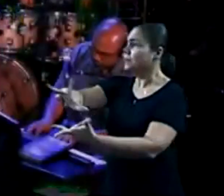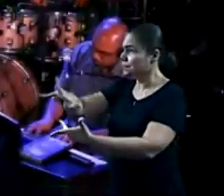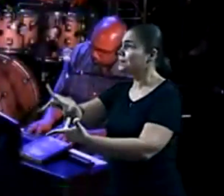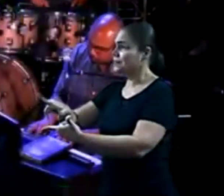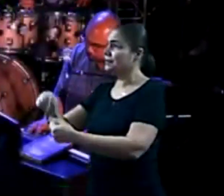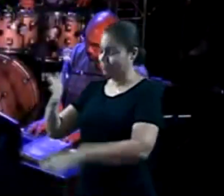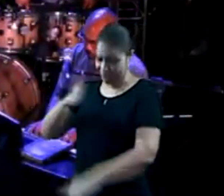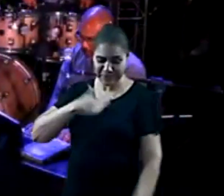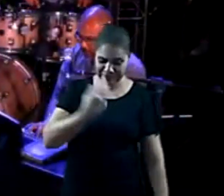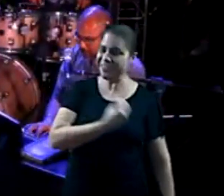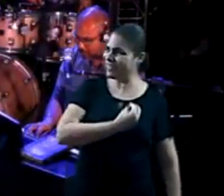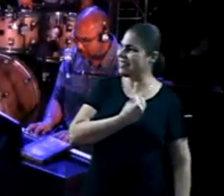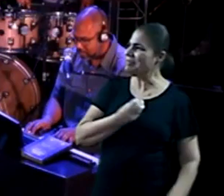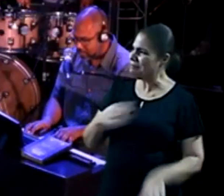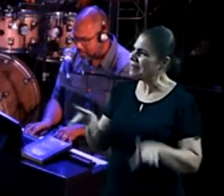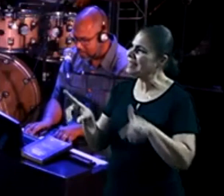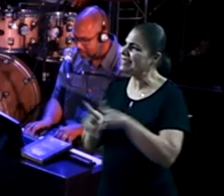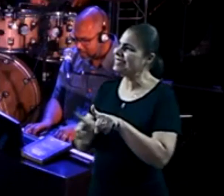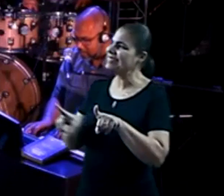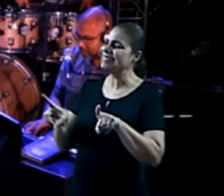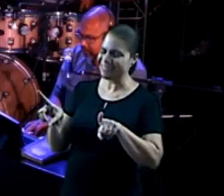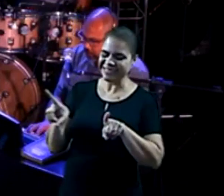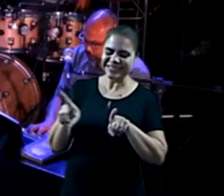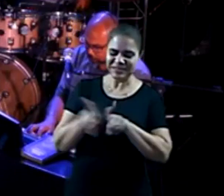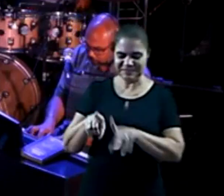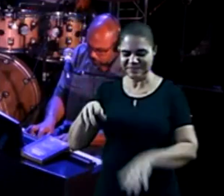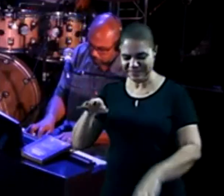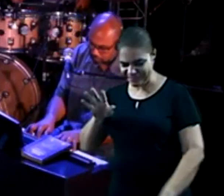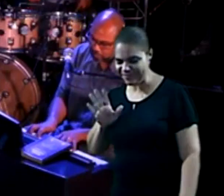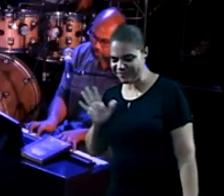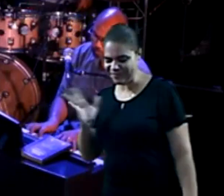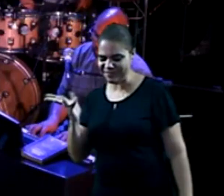uma dessas muitas vidas era